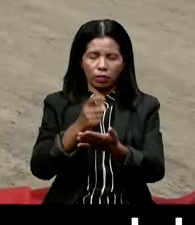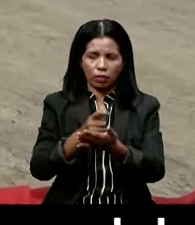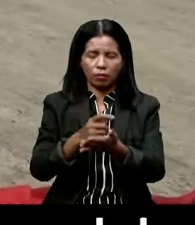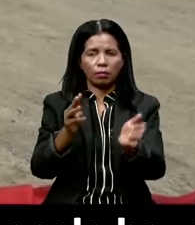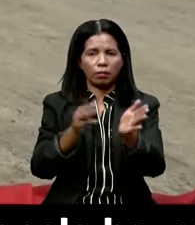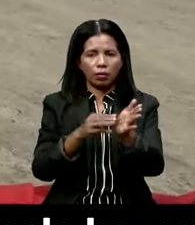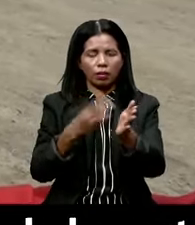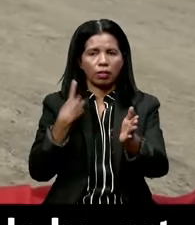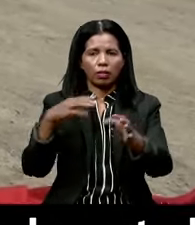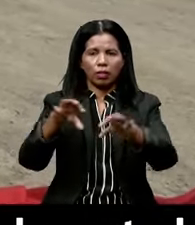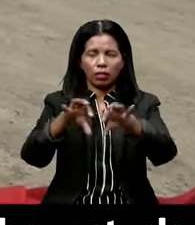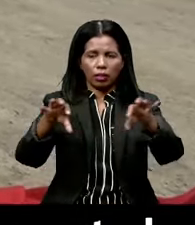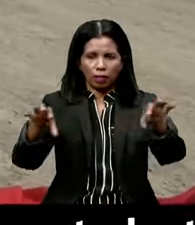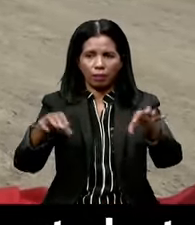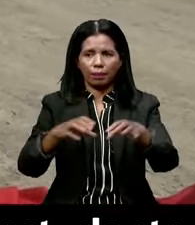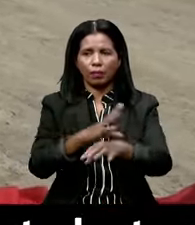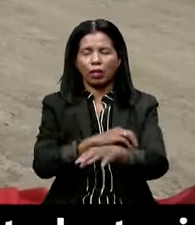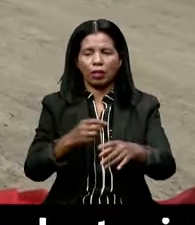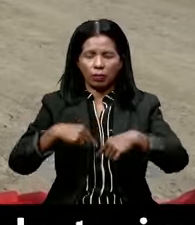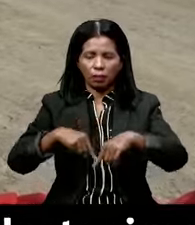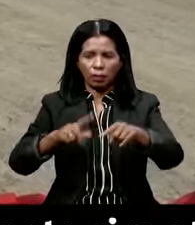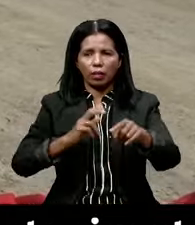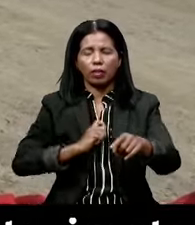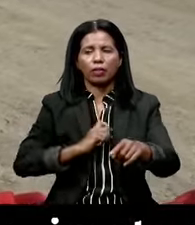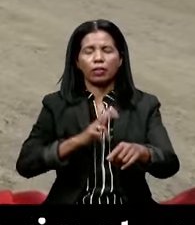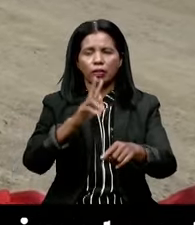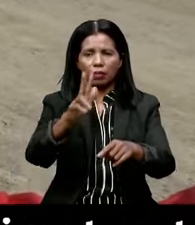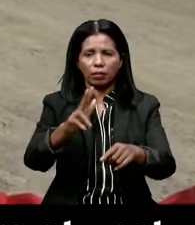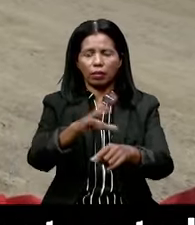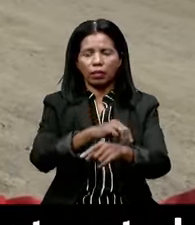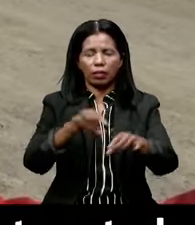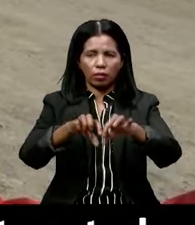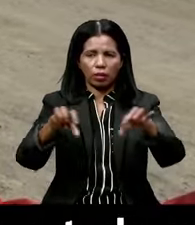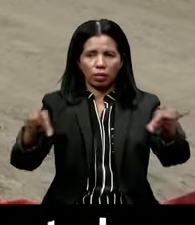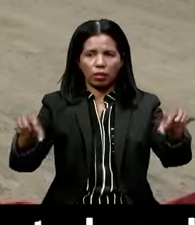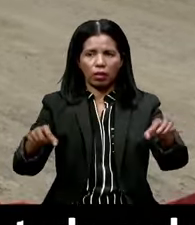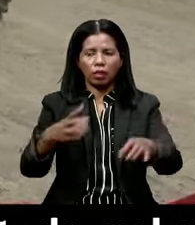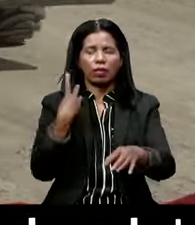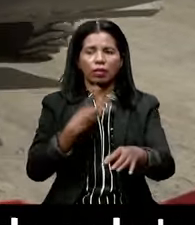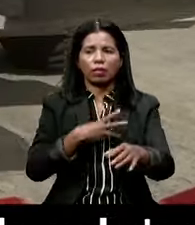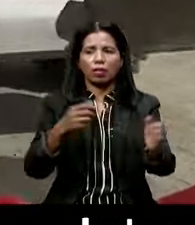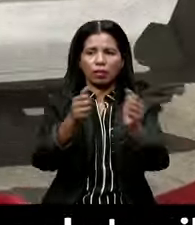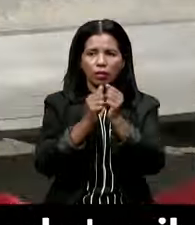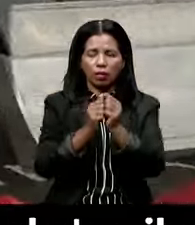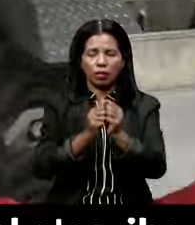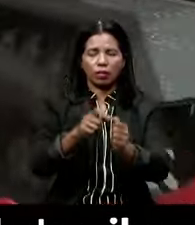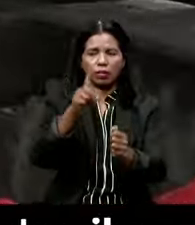ela. A tuba tastolo ne ninia distansi agora las ne amuto